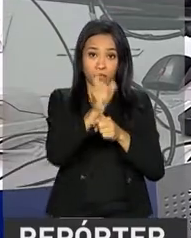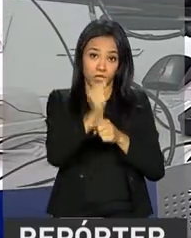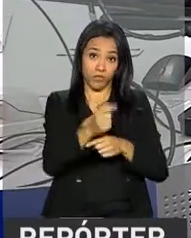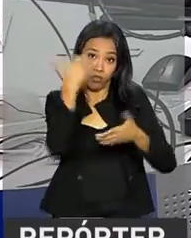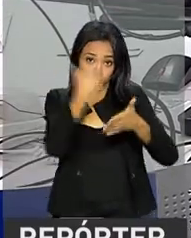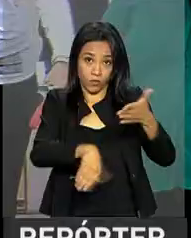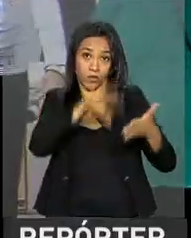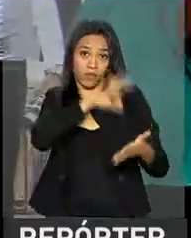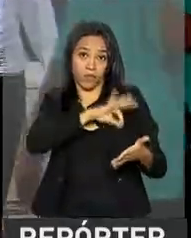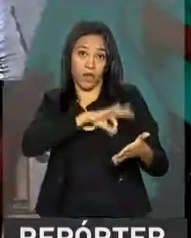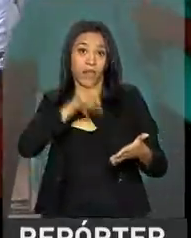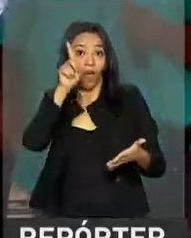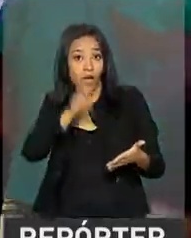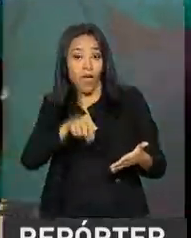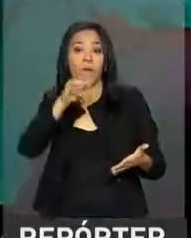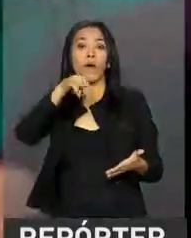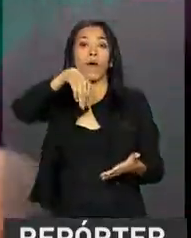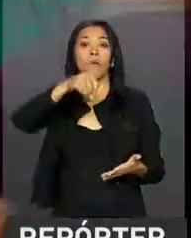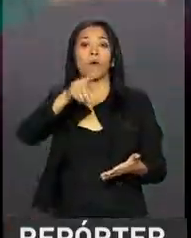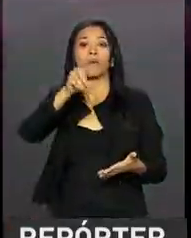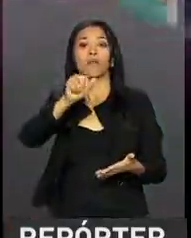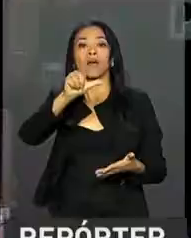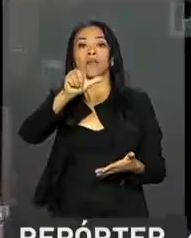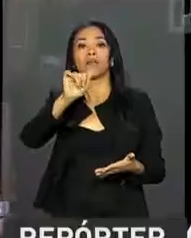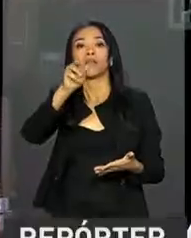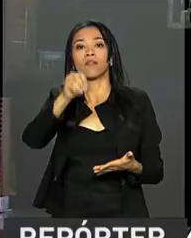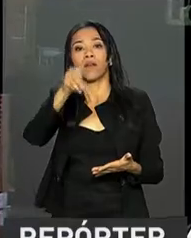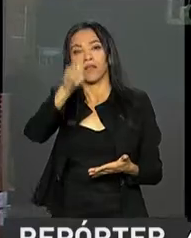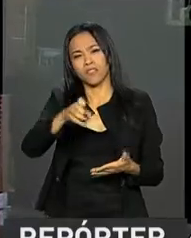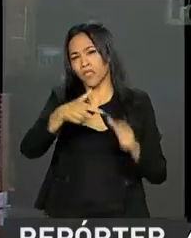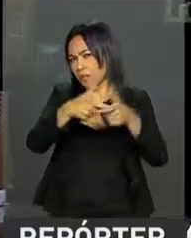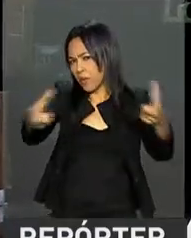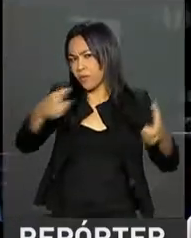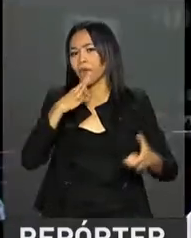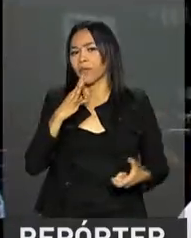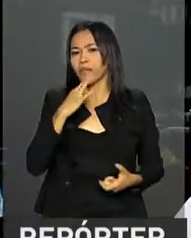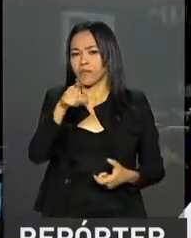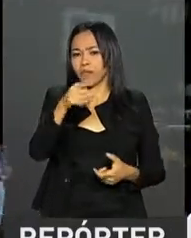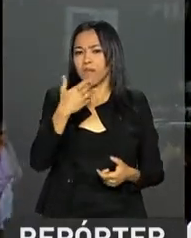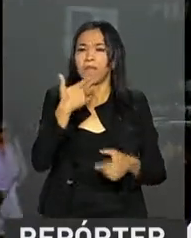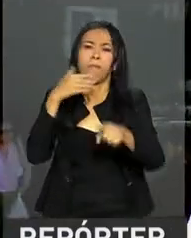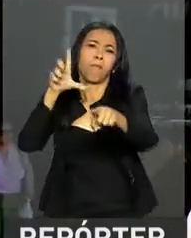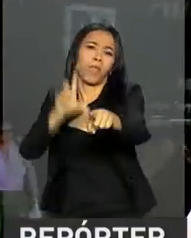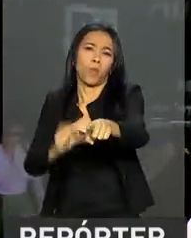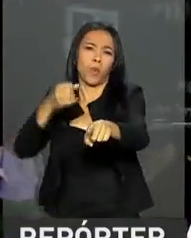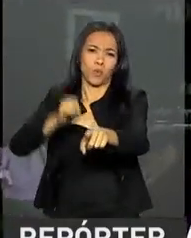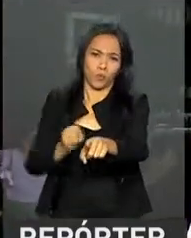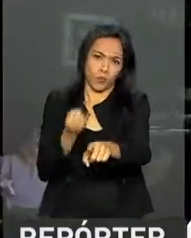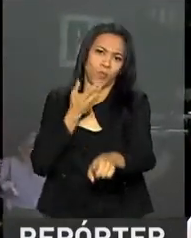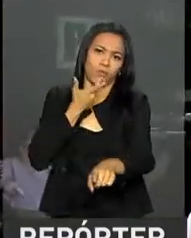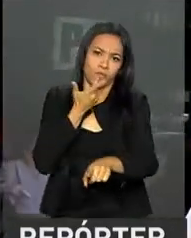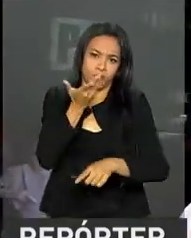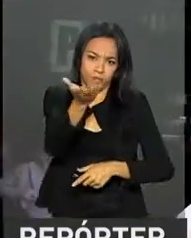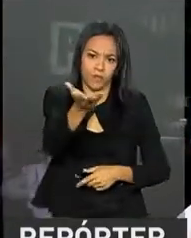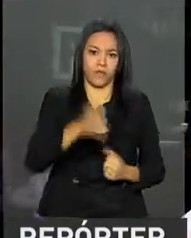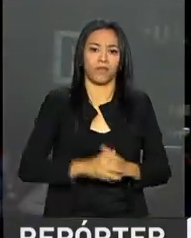modalidade de crédito conhecida de muita gente onde o menor juro já passou abençoar